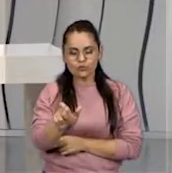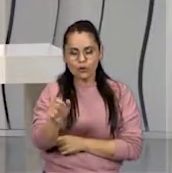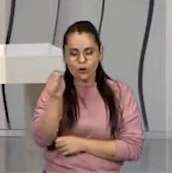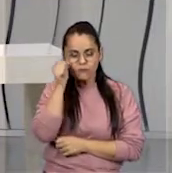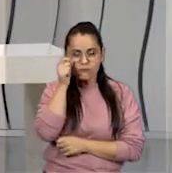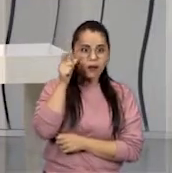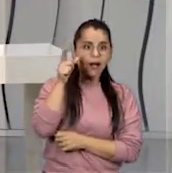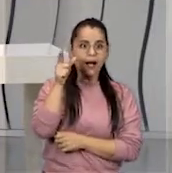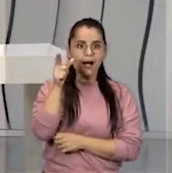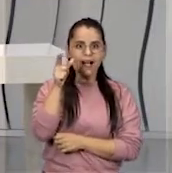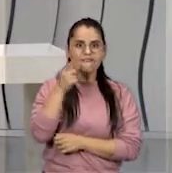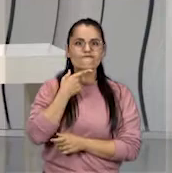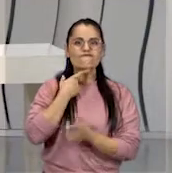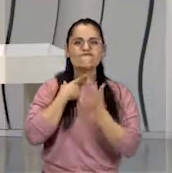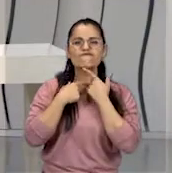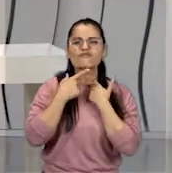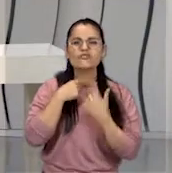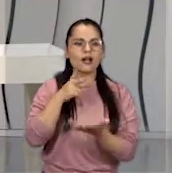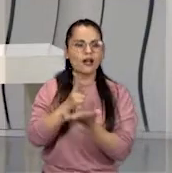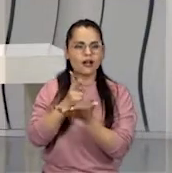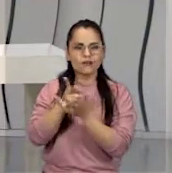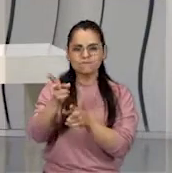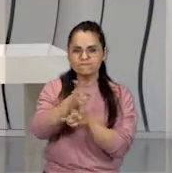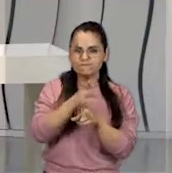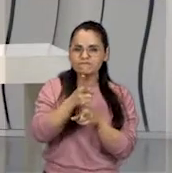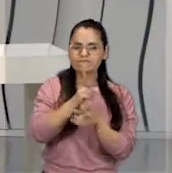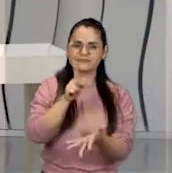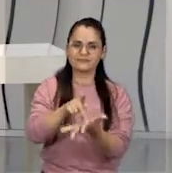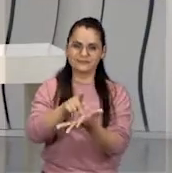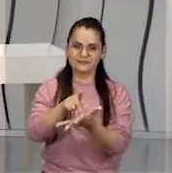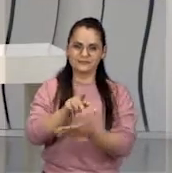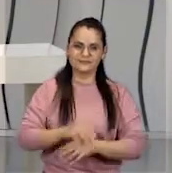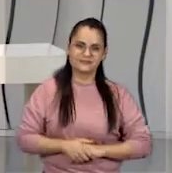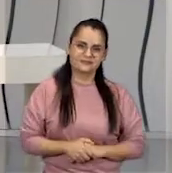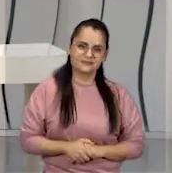despertar nelas o desejo de continuar buscando pela verdade.